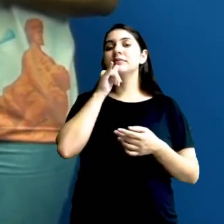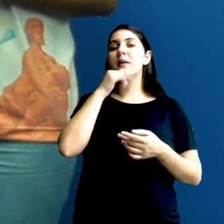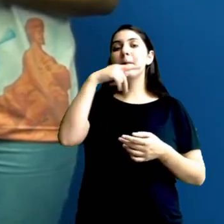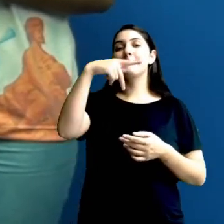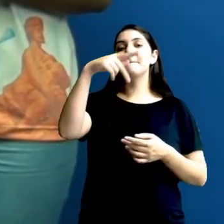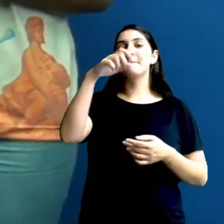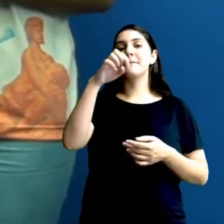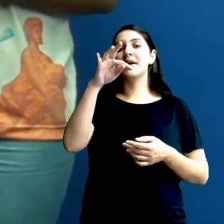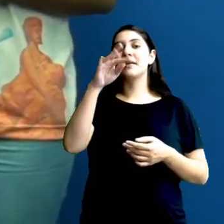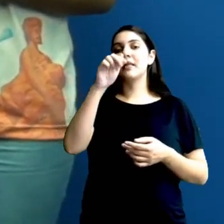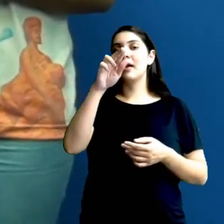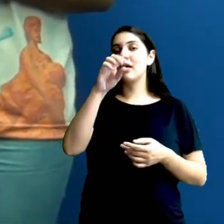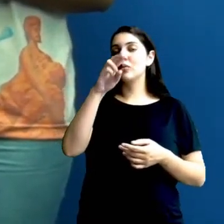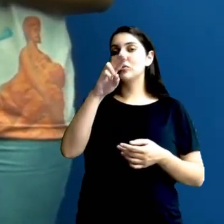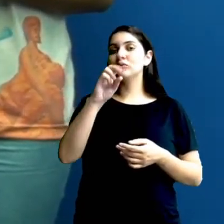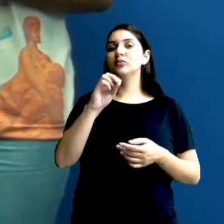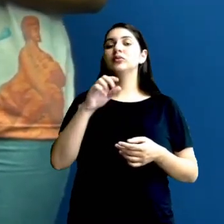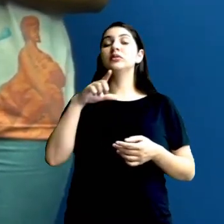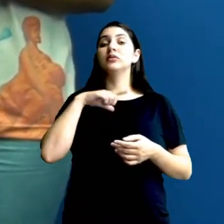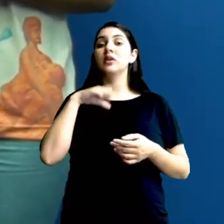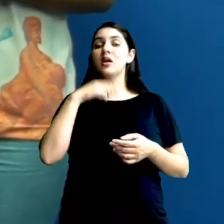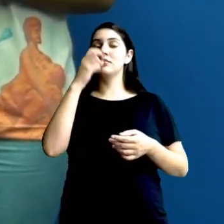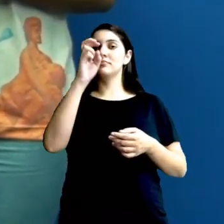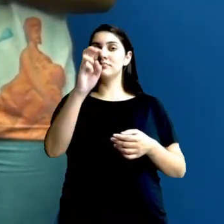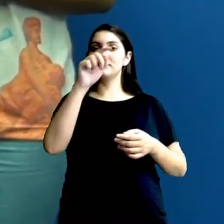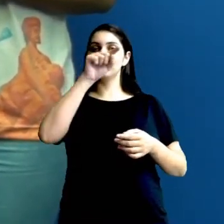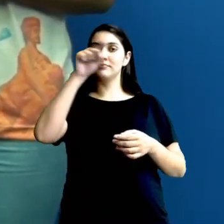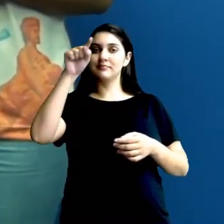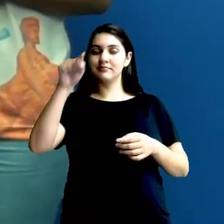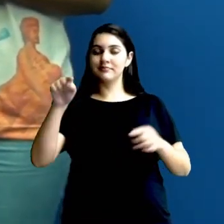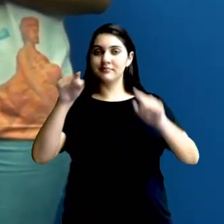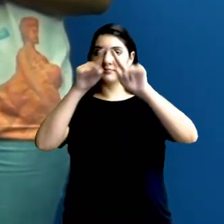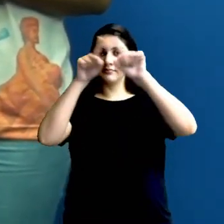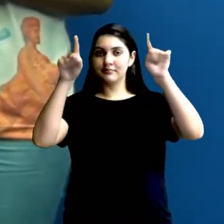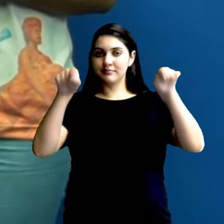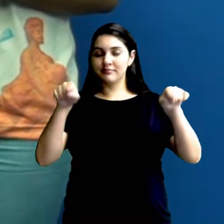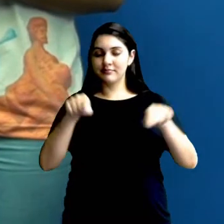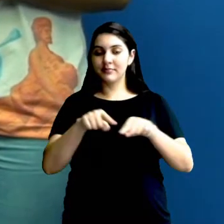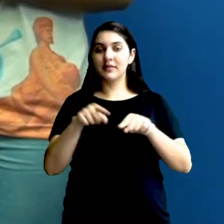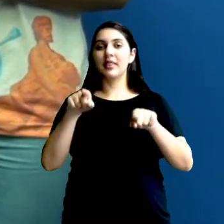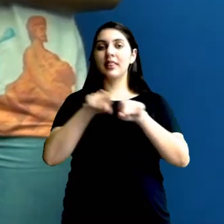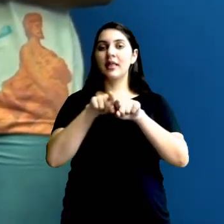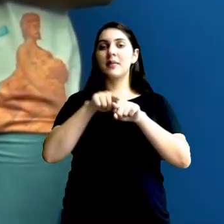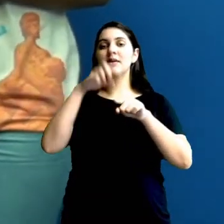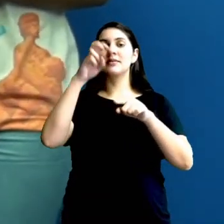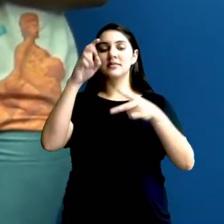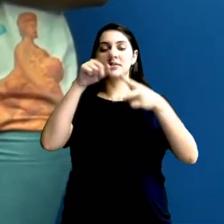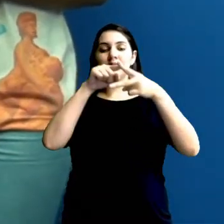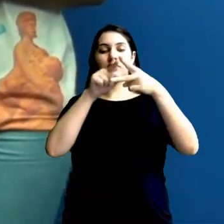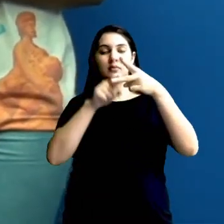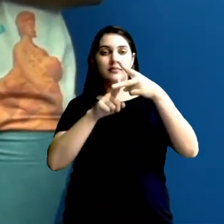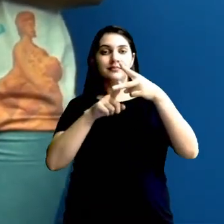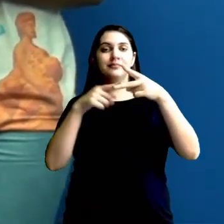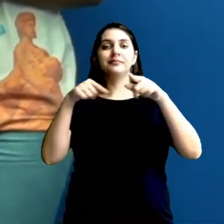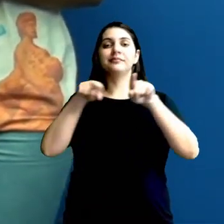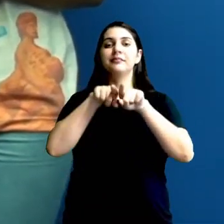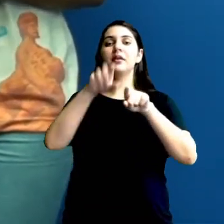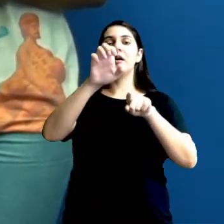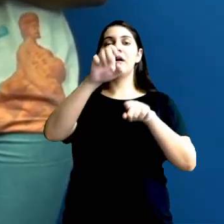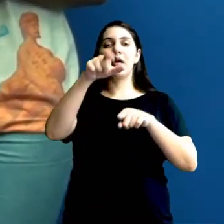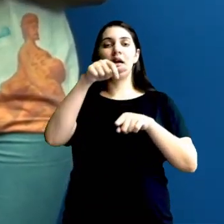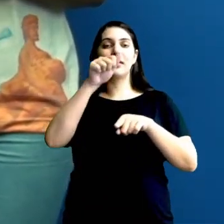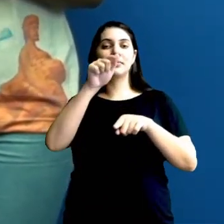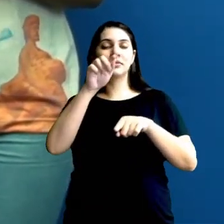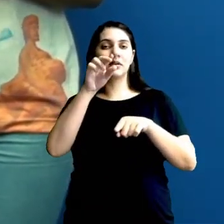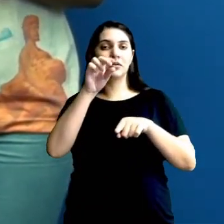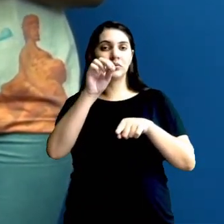pentágono, ele tem 5 lados, então também vai ter 5 ângulos. O hexágono tem 6